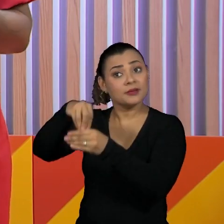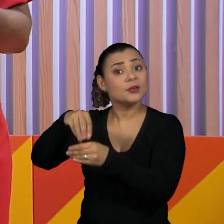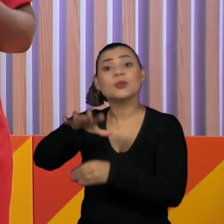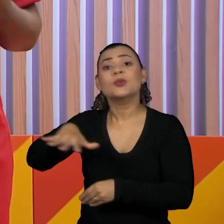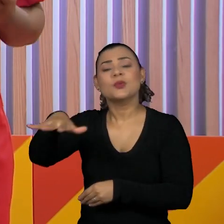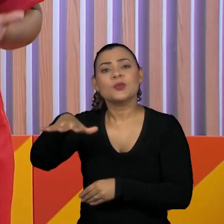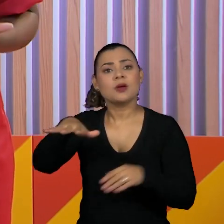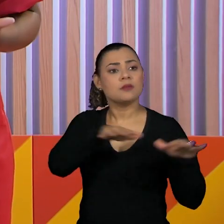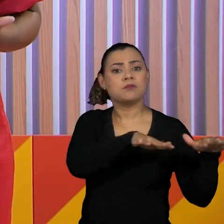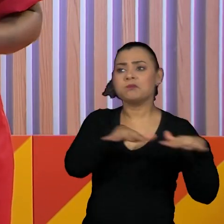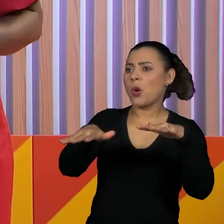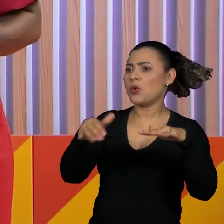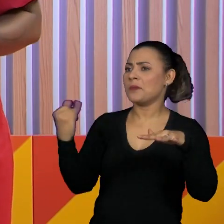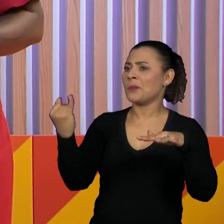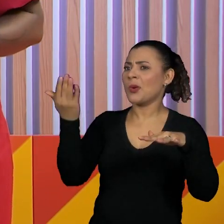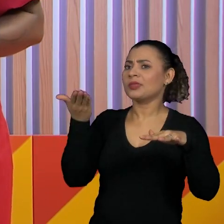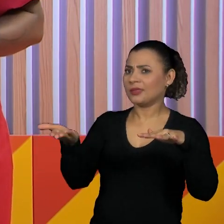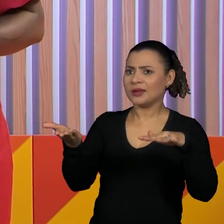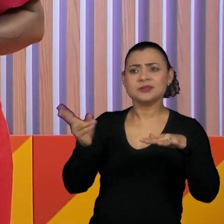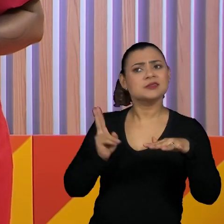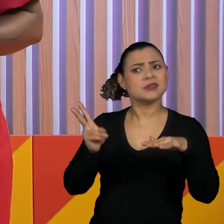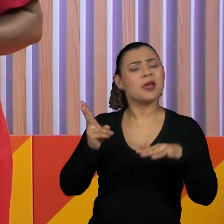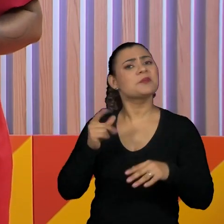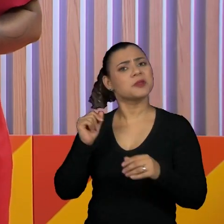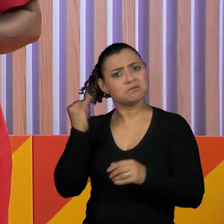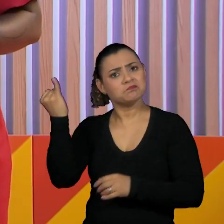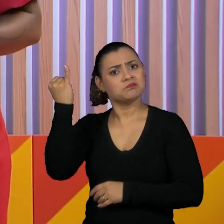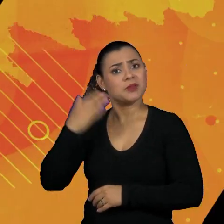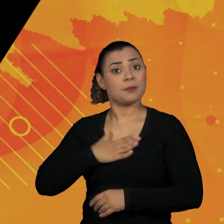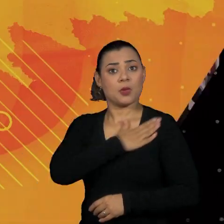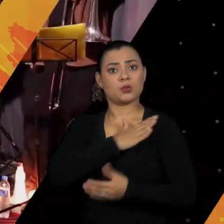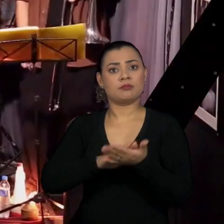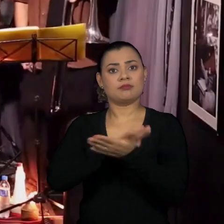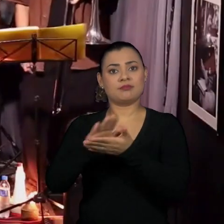forma sempre relevante e sem preconceitos.